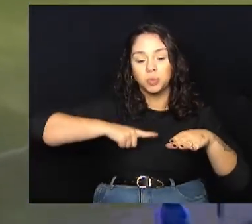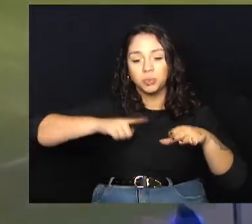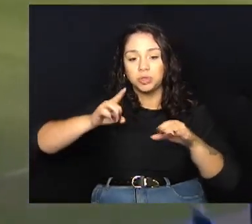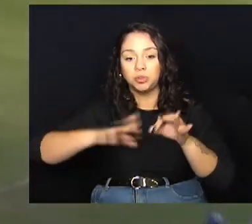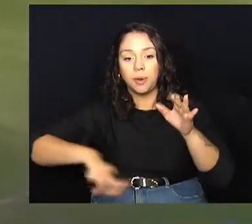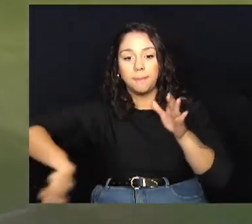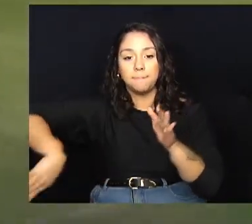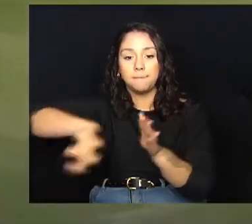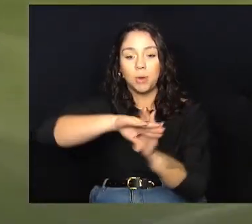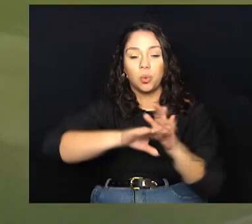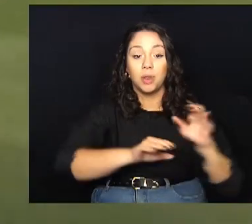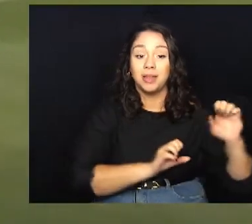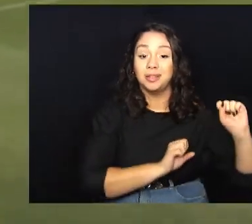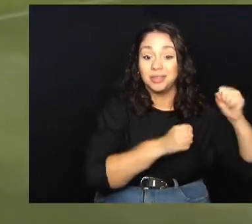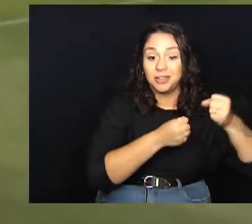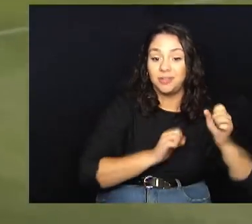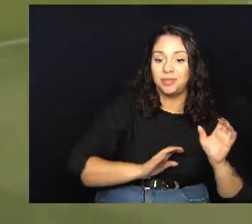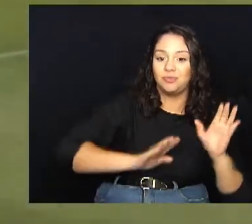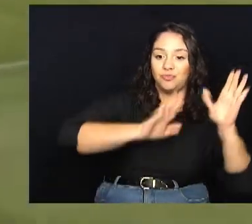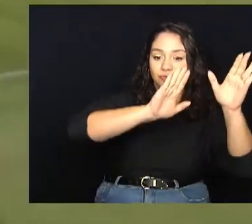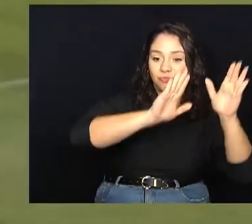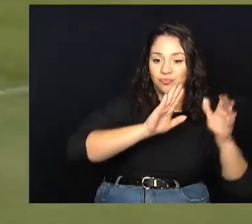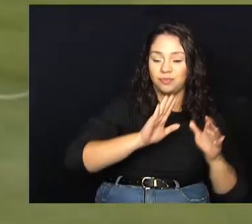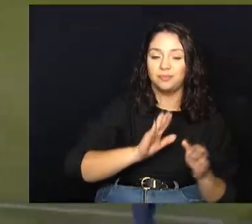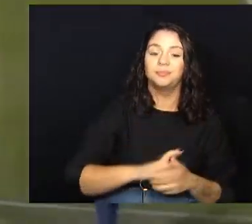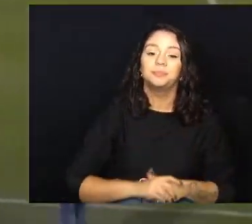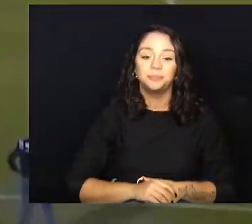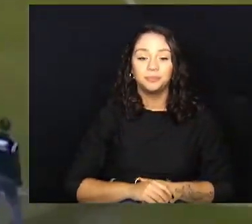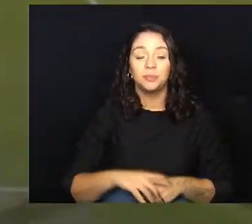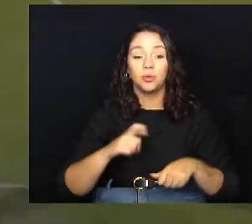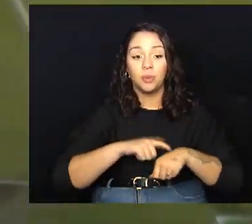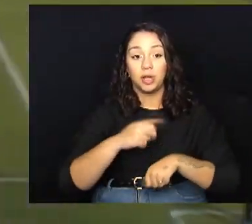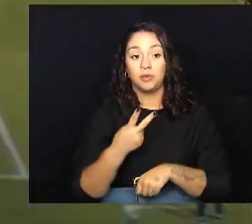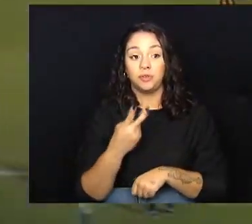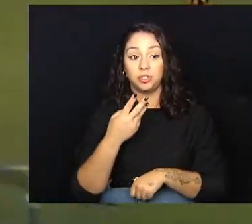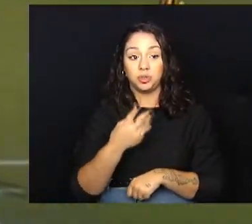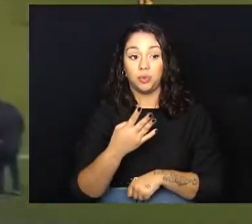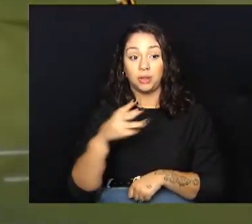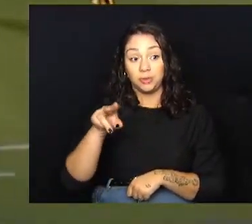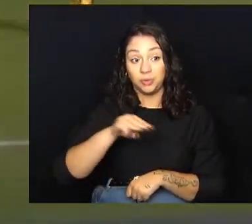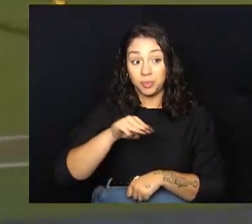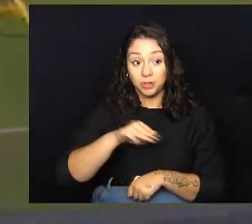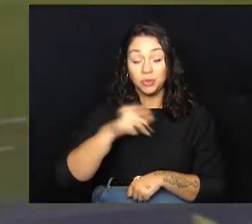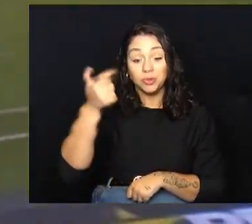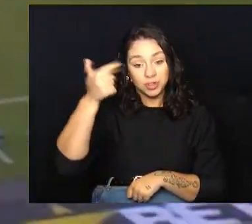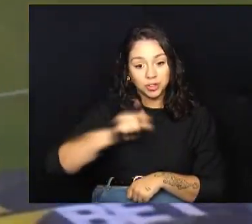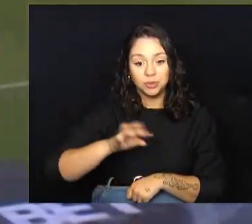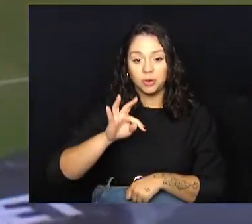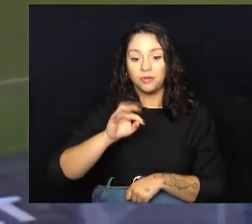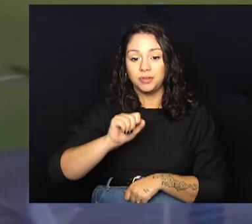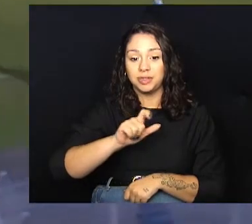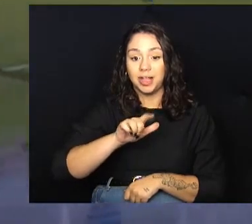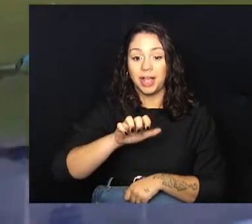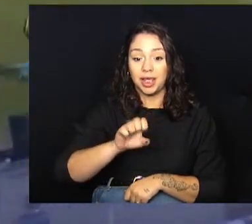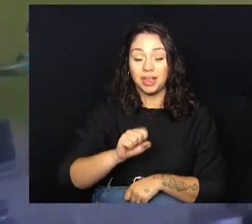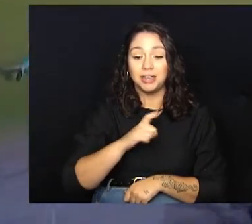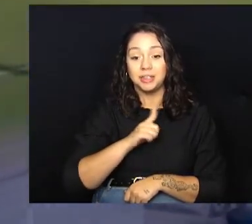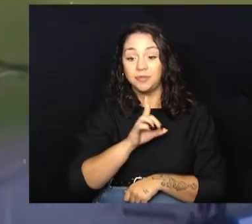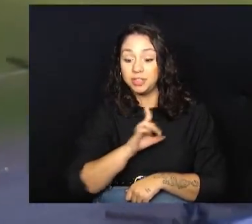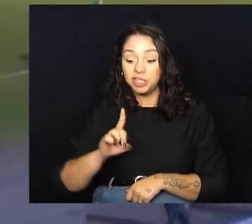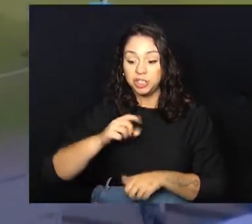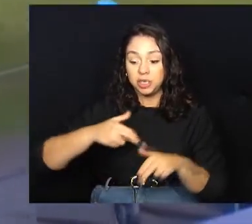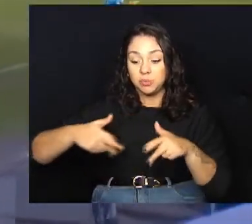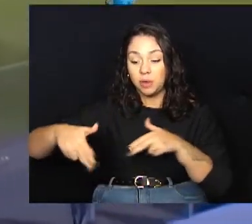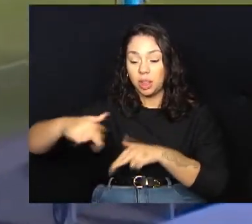para boa defesa de Jordi aos 24 minutos de novo Thales pela direita mas agora ele cruzou